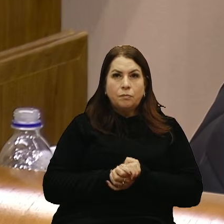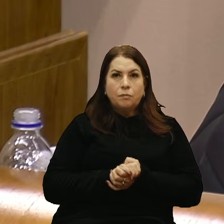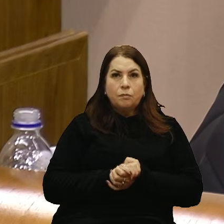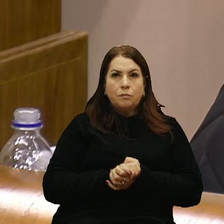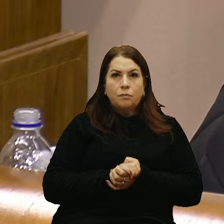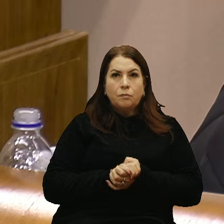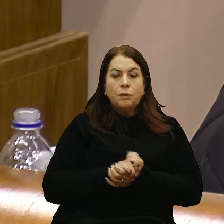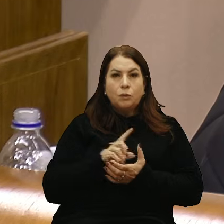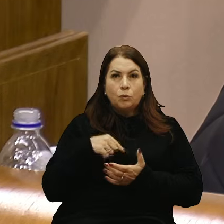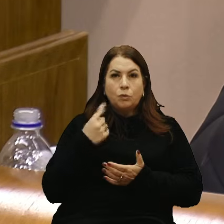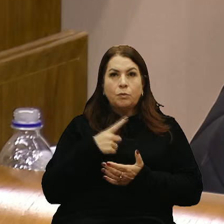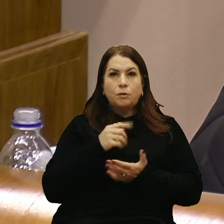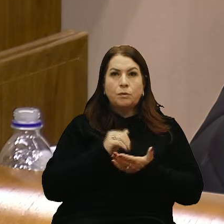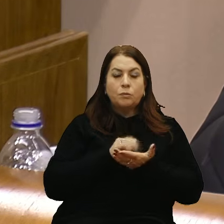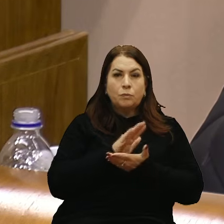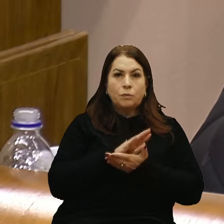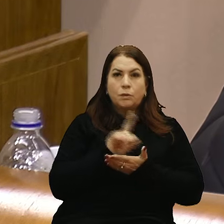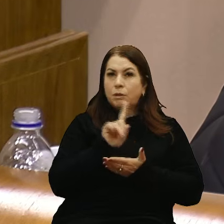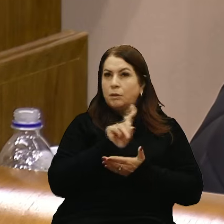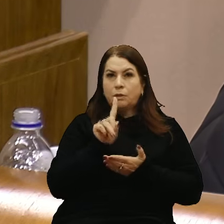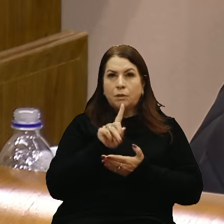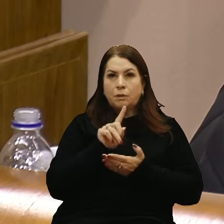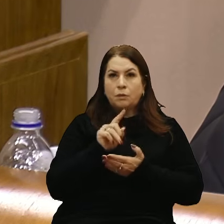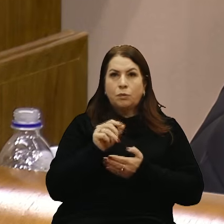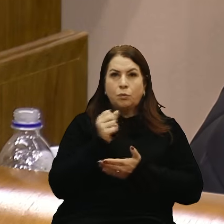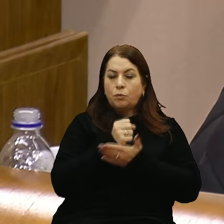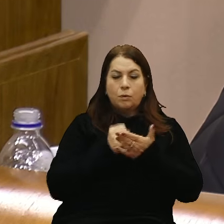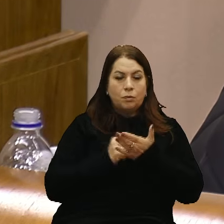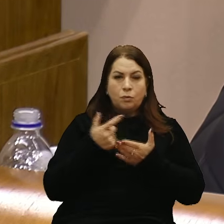Então, nós estamos demitindo e não estamos repondo.